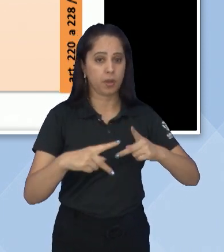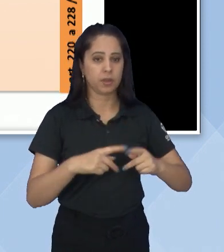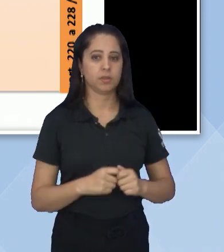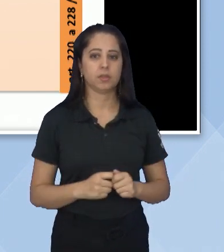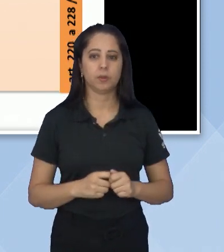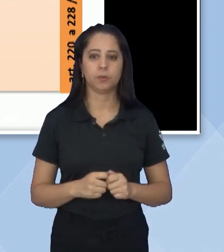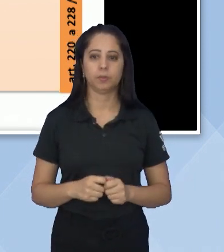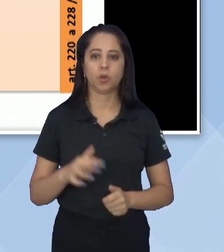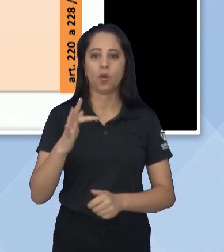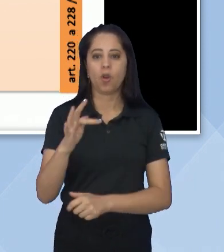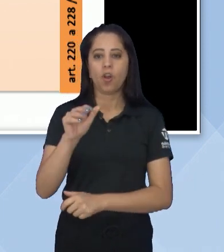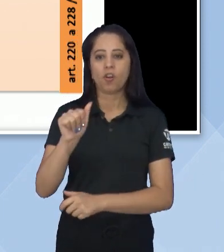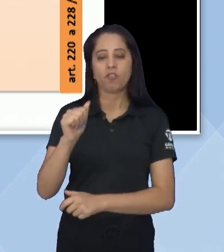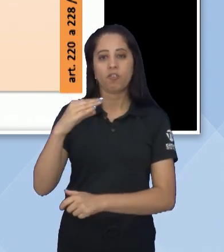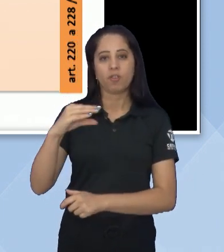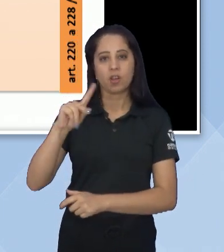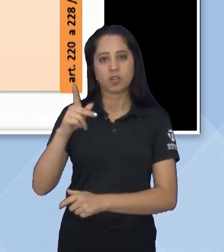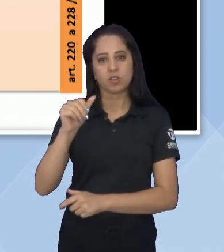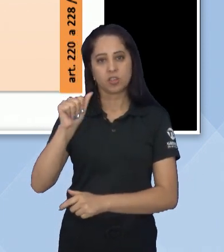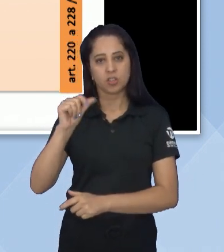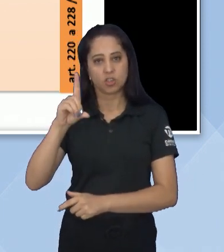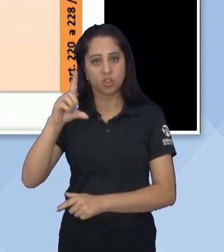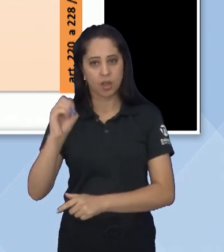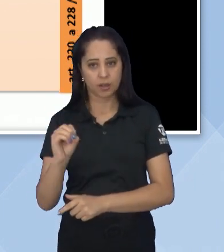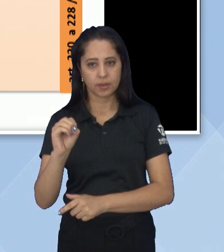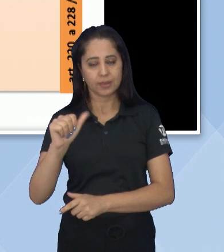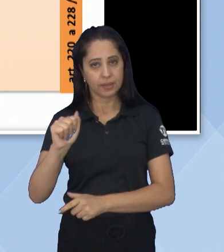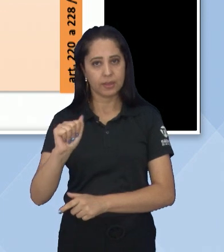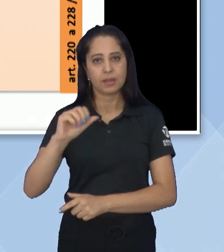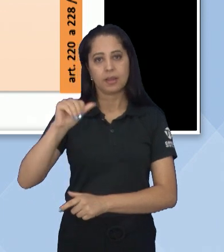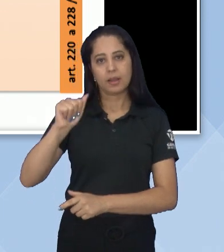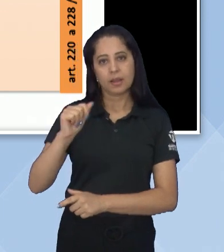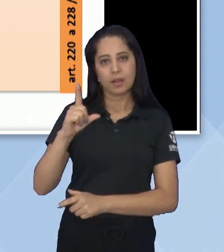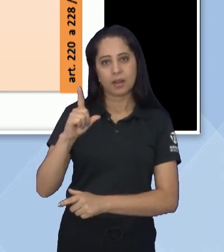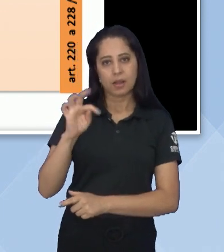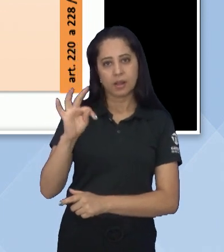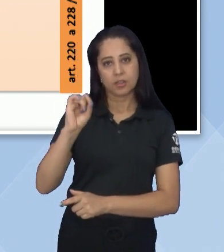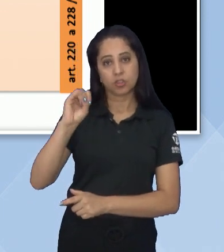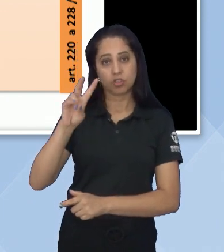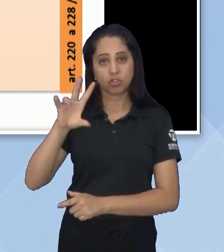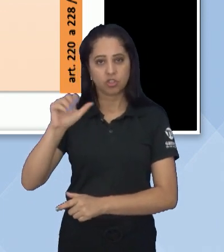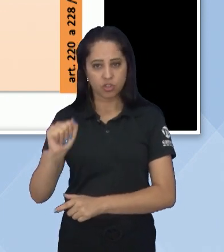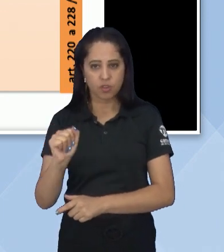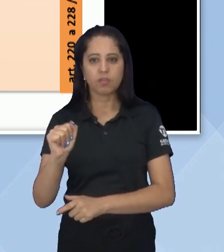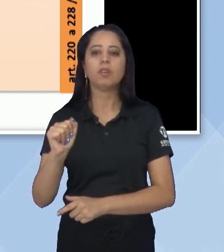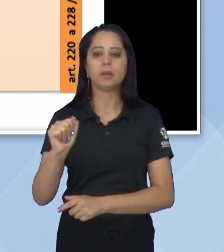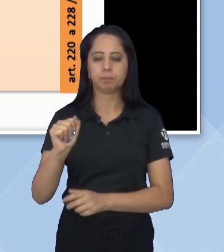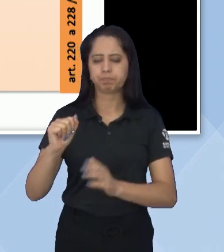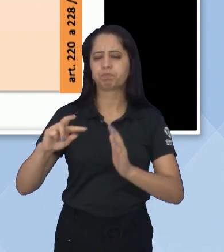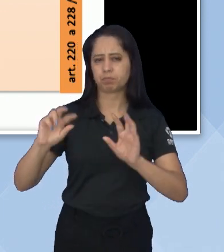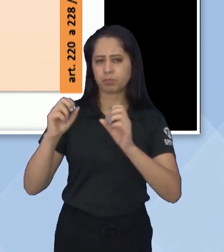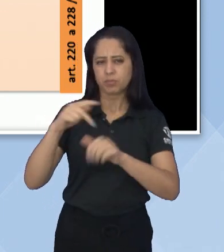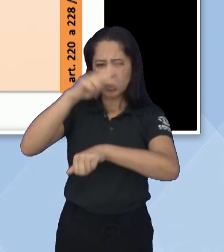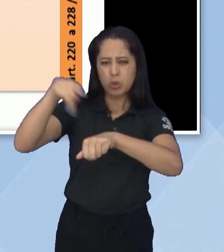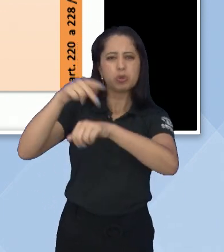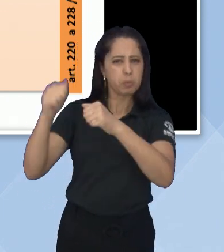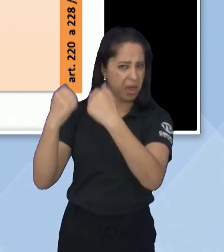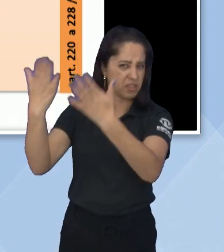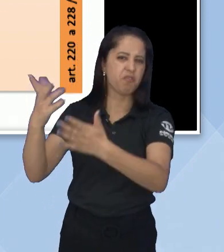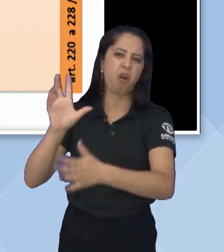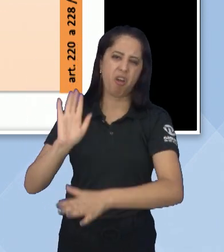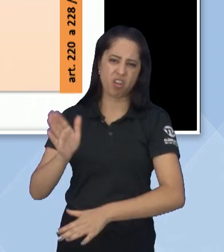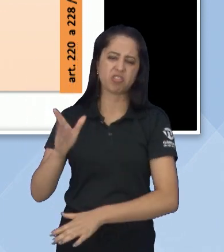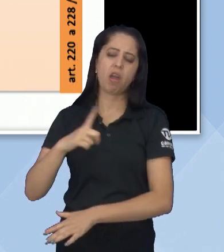Ativa é uma das práticas mais interessantes mundo afora a gente vê uma série de empreendimentos que você tem o comércio e o serviço da base